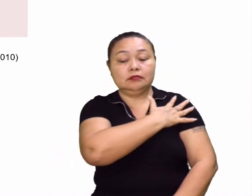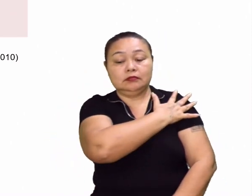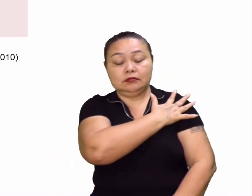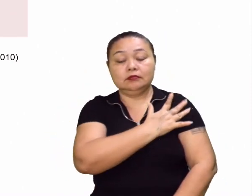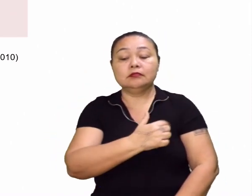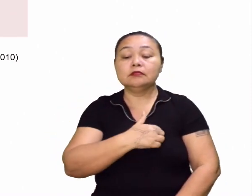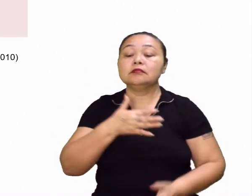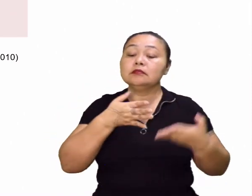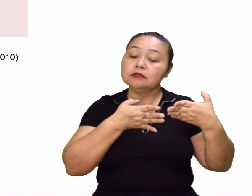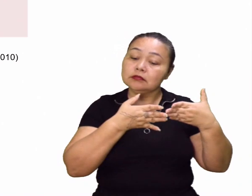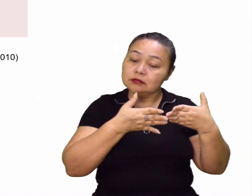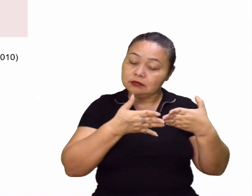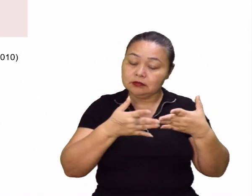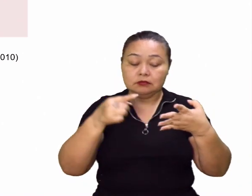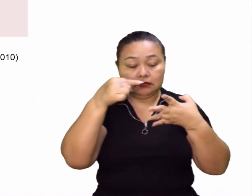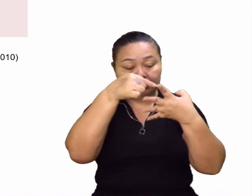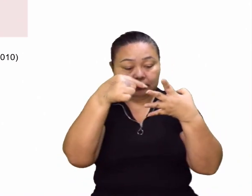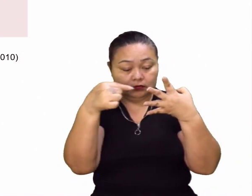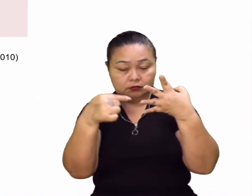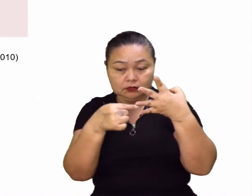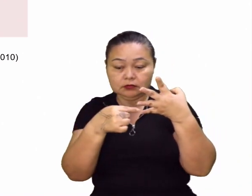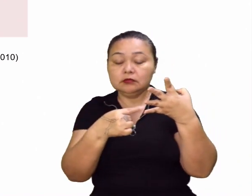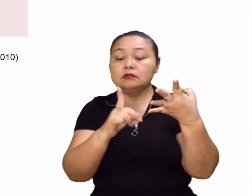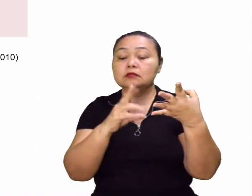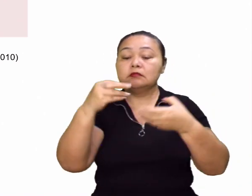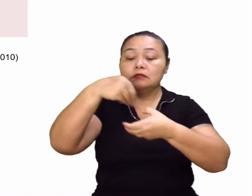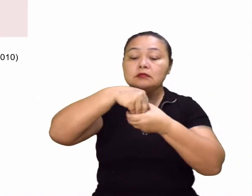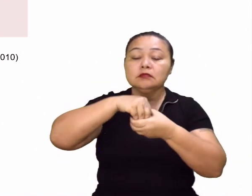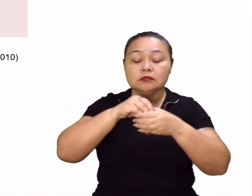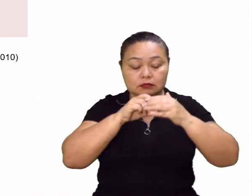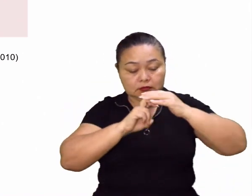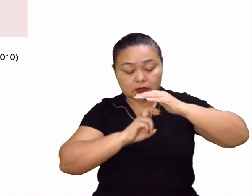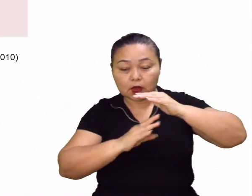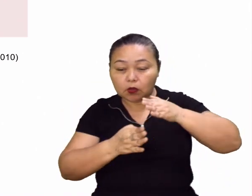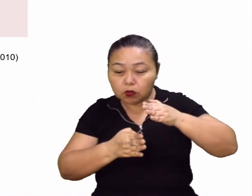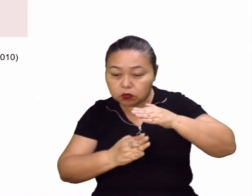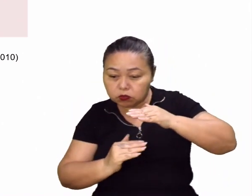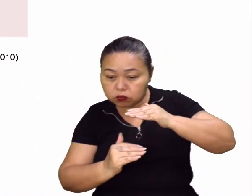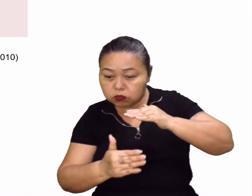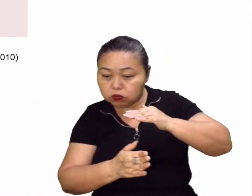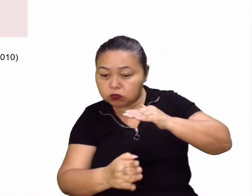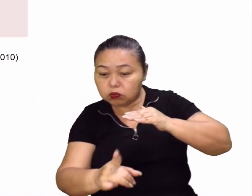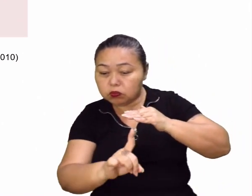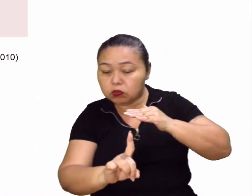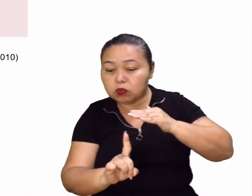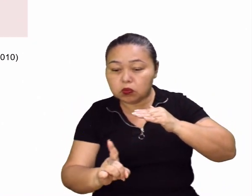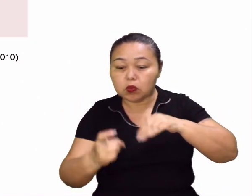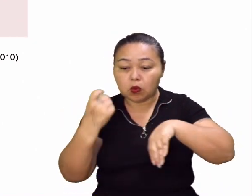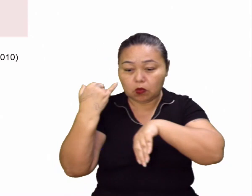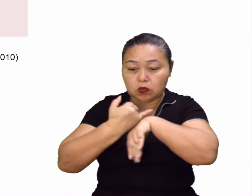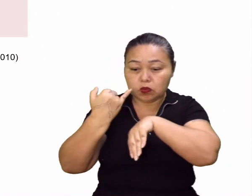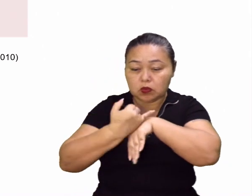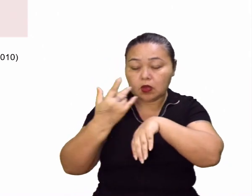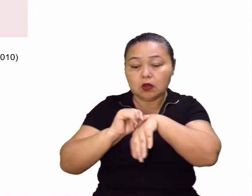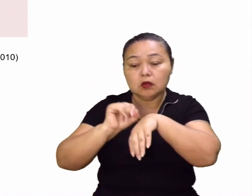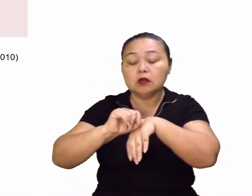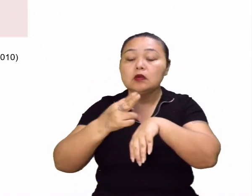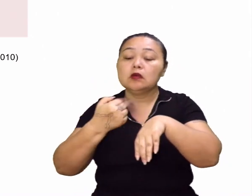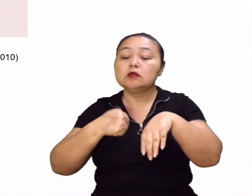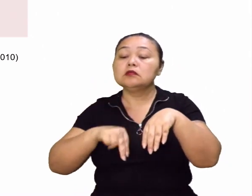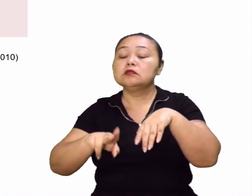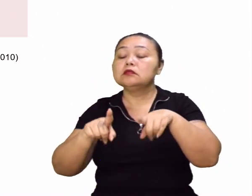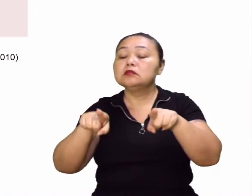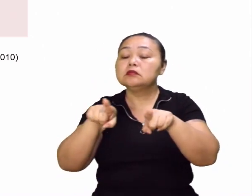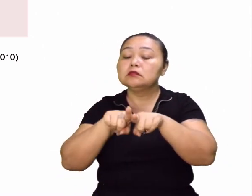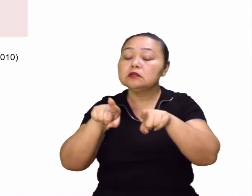Aeronáutica, Marinha, dentro de um submarino nuclear, dentro de um caça, um MiG